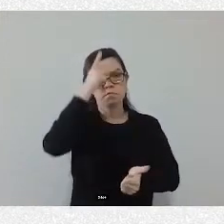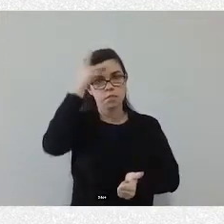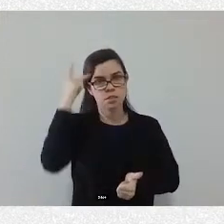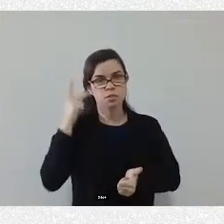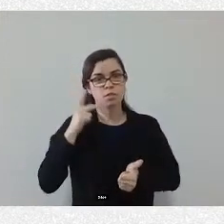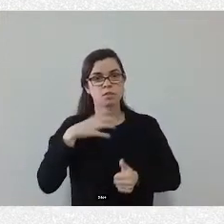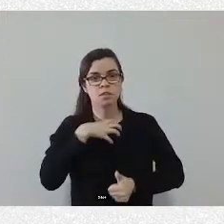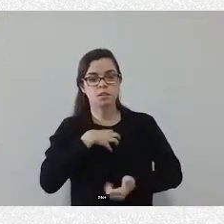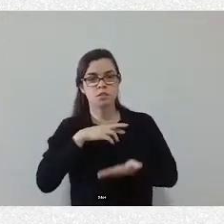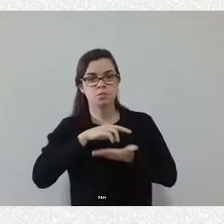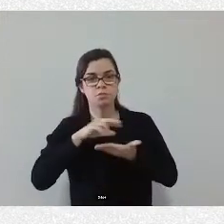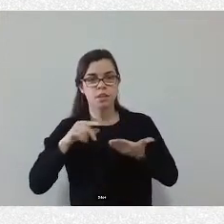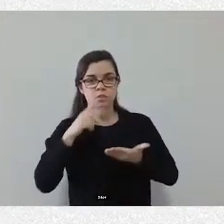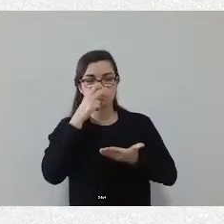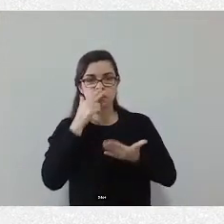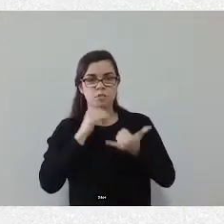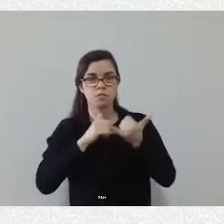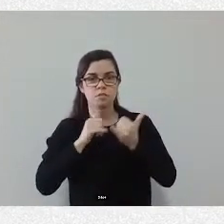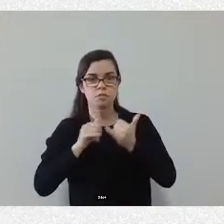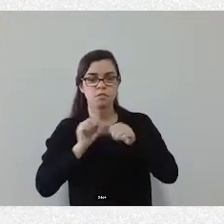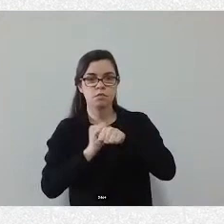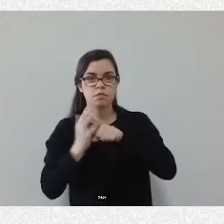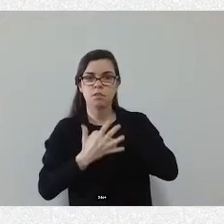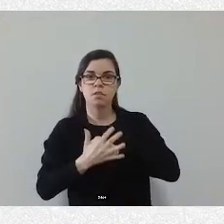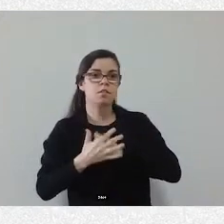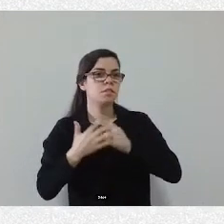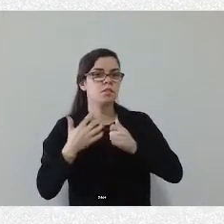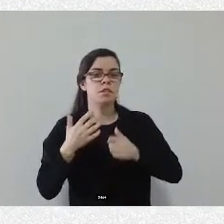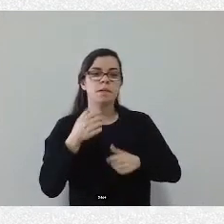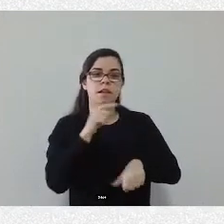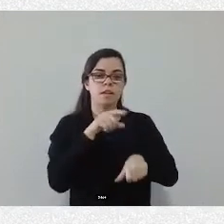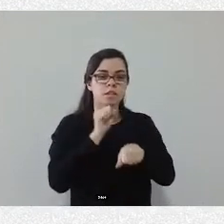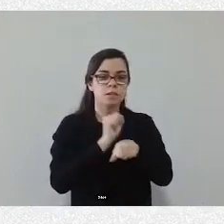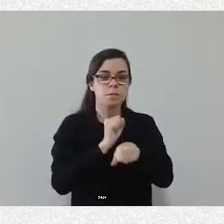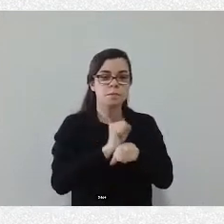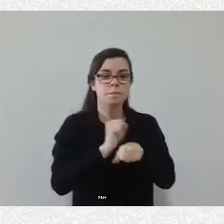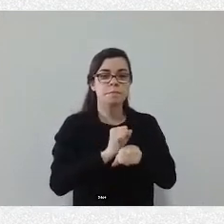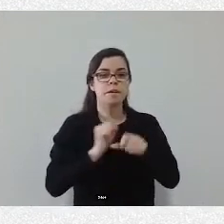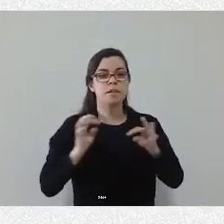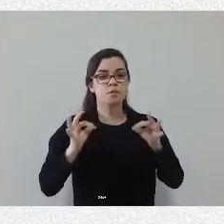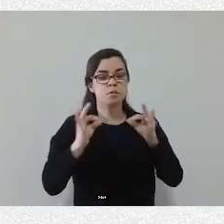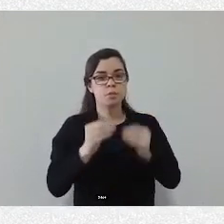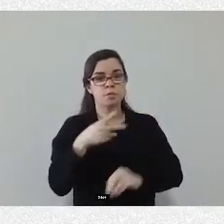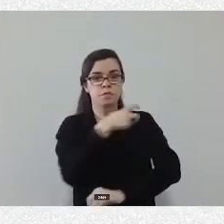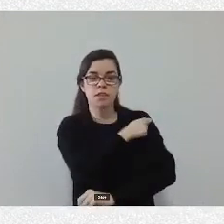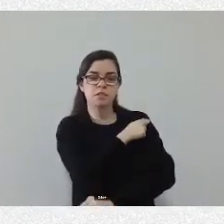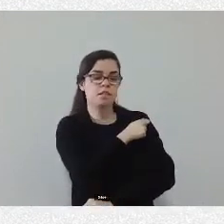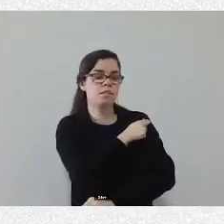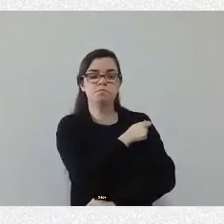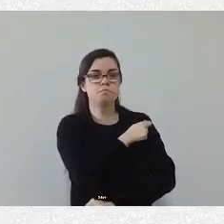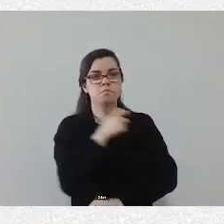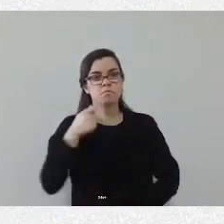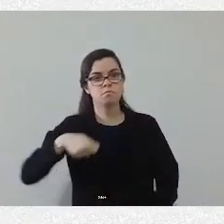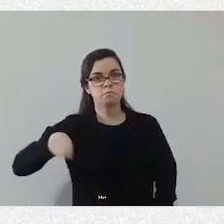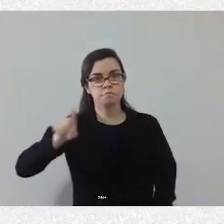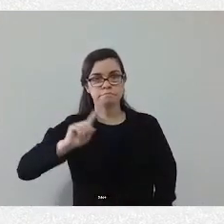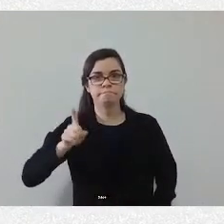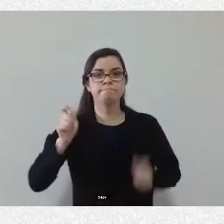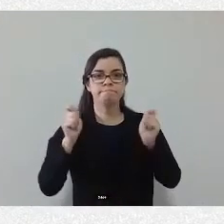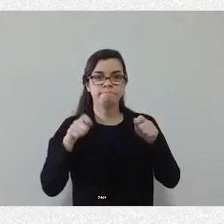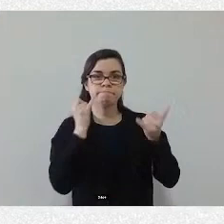completar essa vacinação da população inteira para que nós já possamos já começar a inclusão de participantes e começar a coleta de dados.